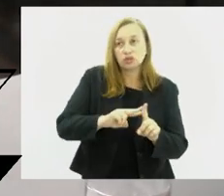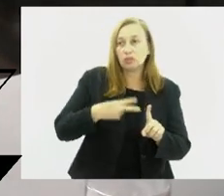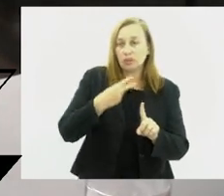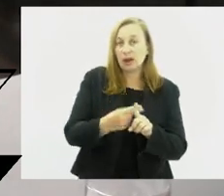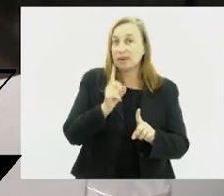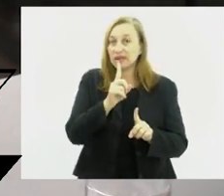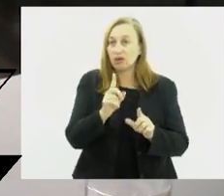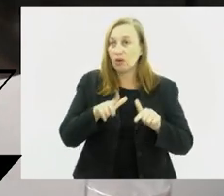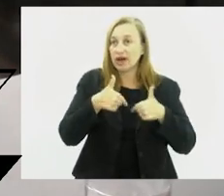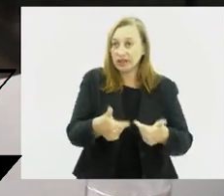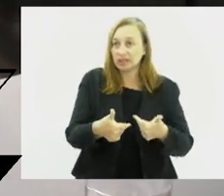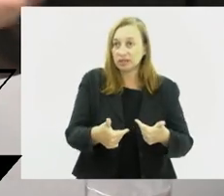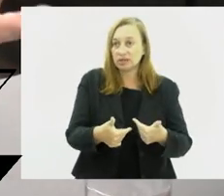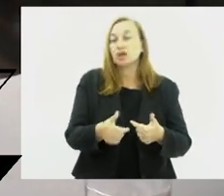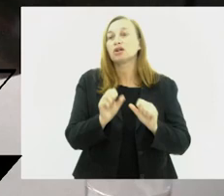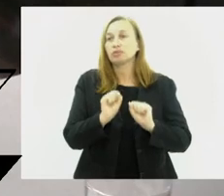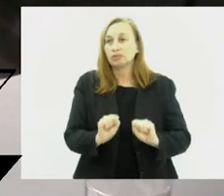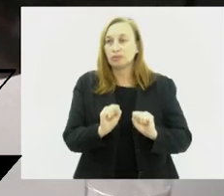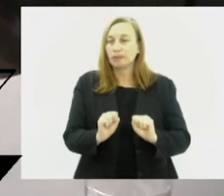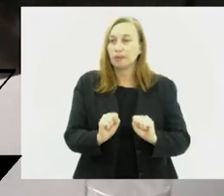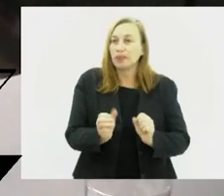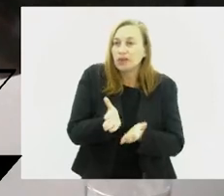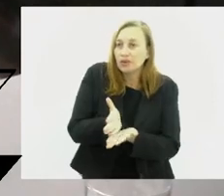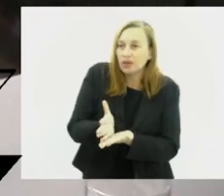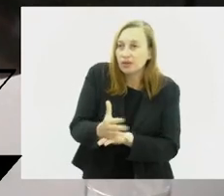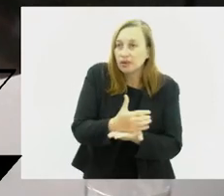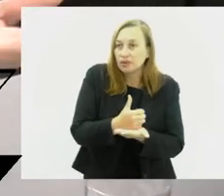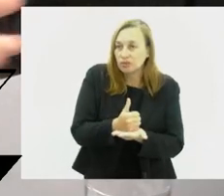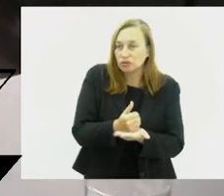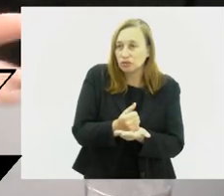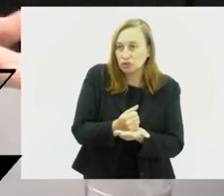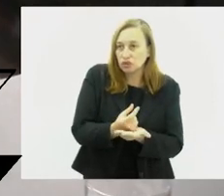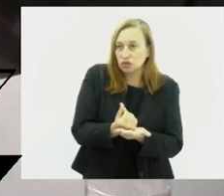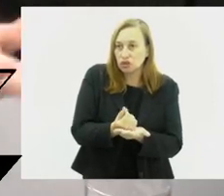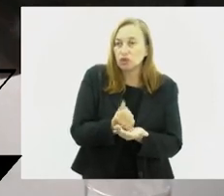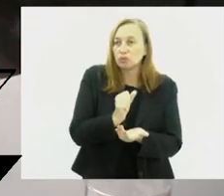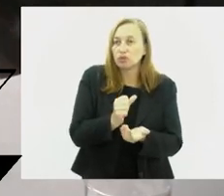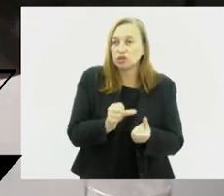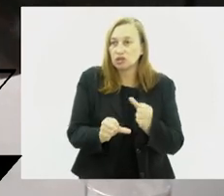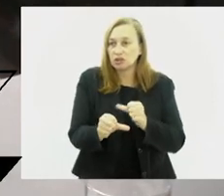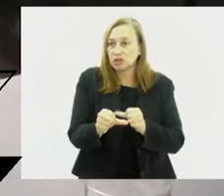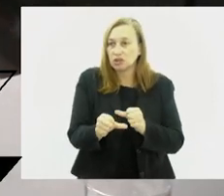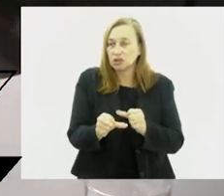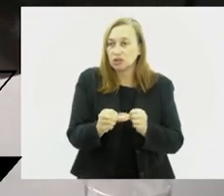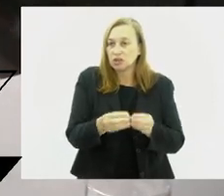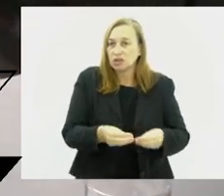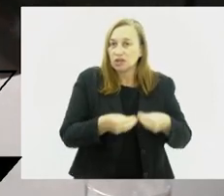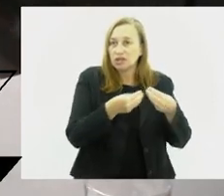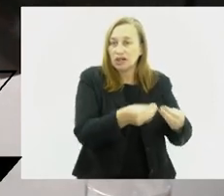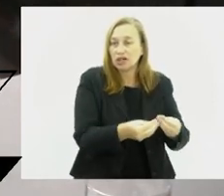aplicada, cuja verba poderia, inclusive, ser revertida aos próprios abrigos.